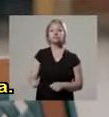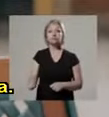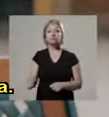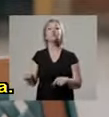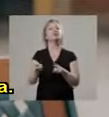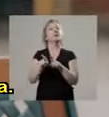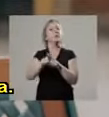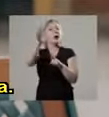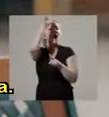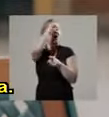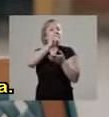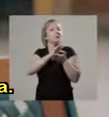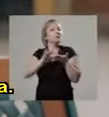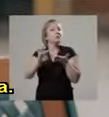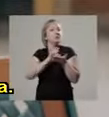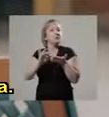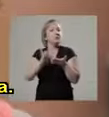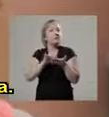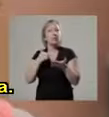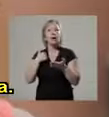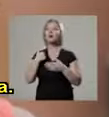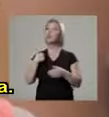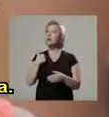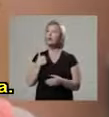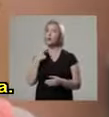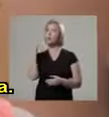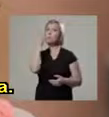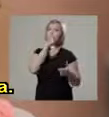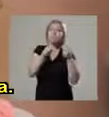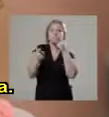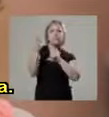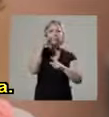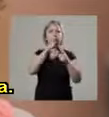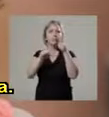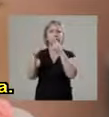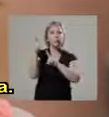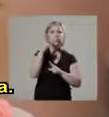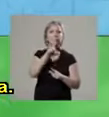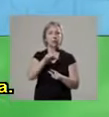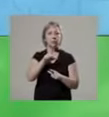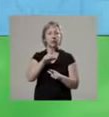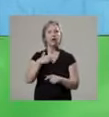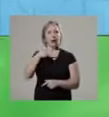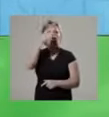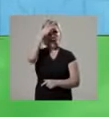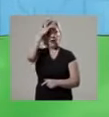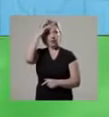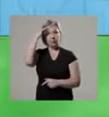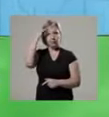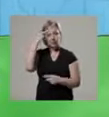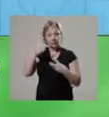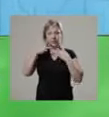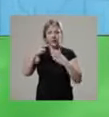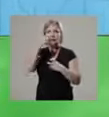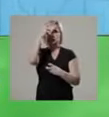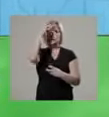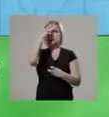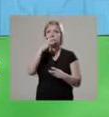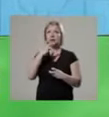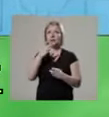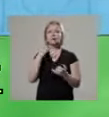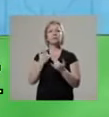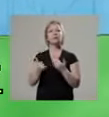bengala, aprender braille e me virar, né, como cega. A pessoa, quando se